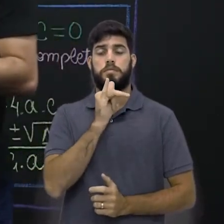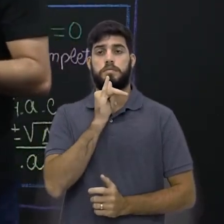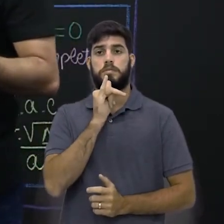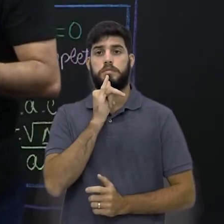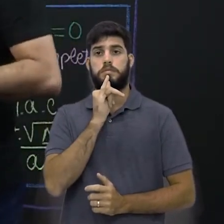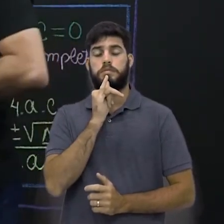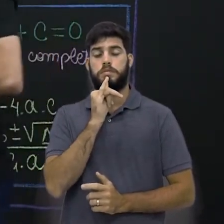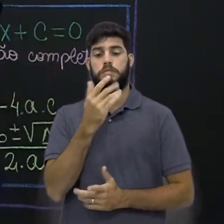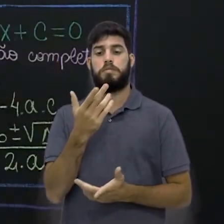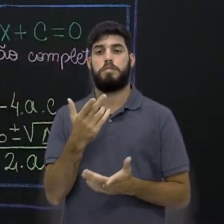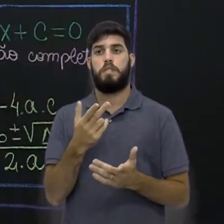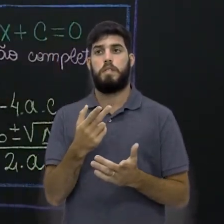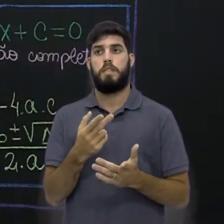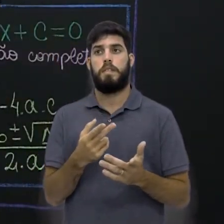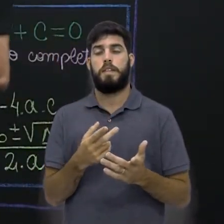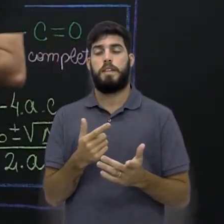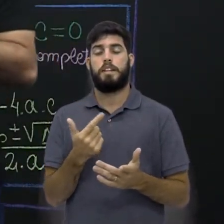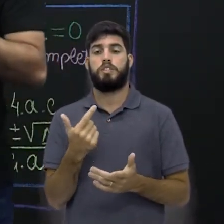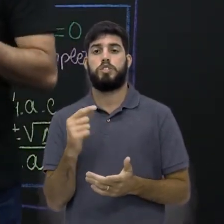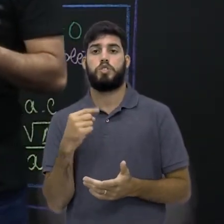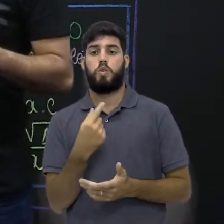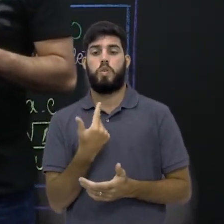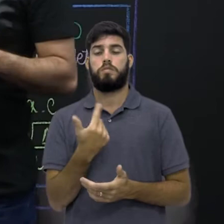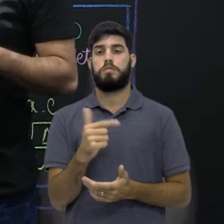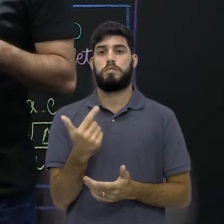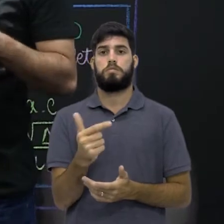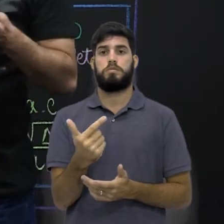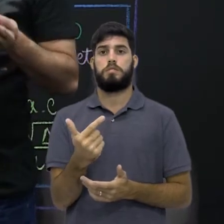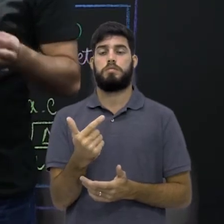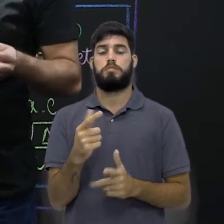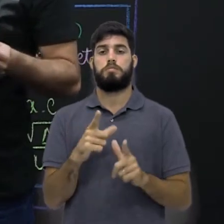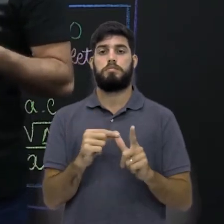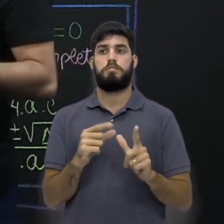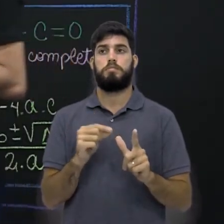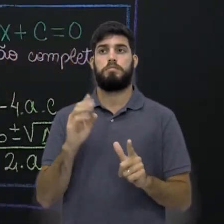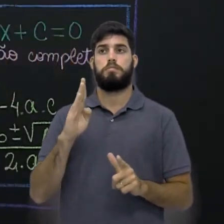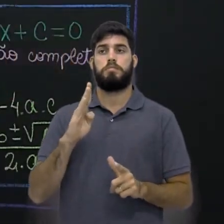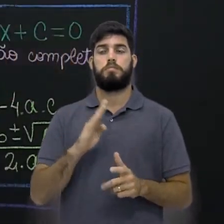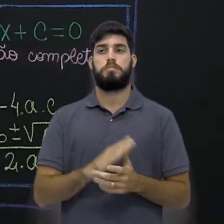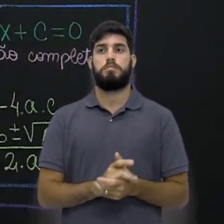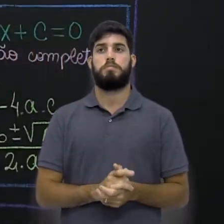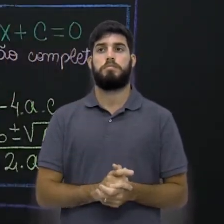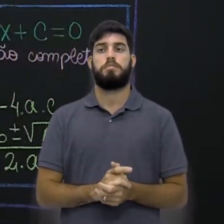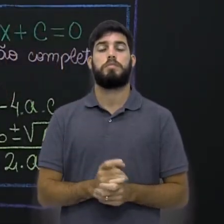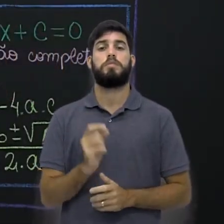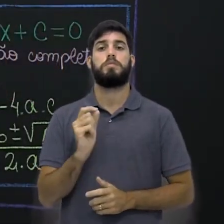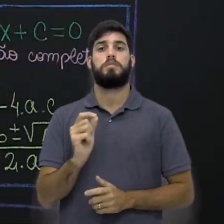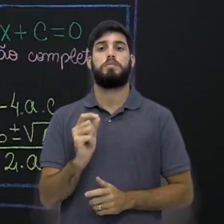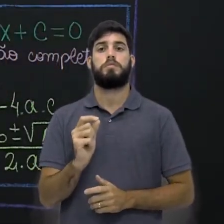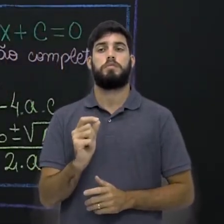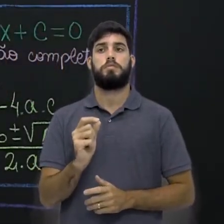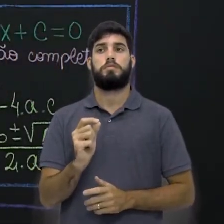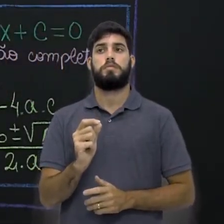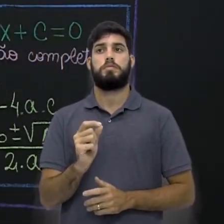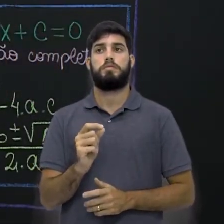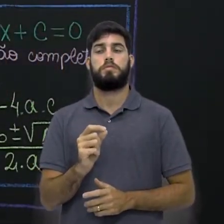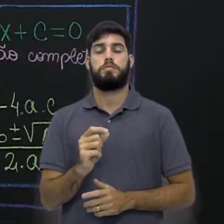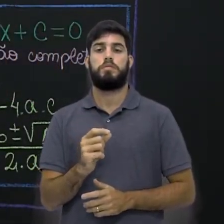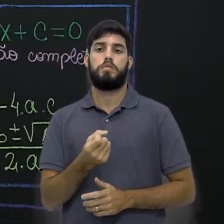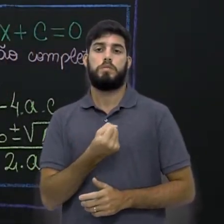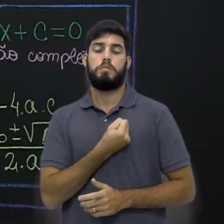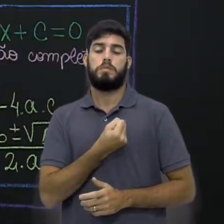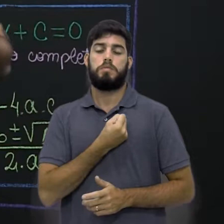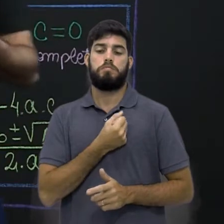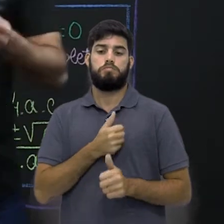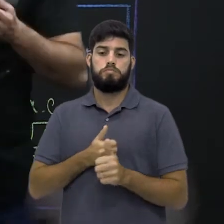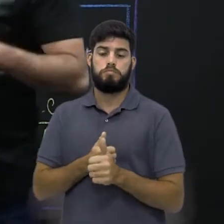grau incompleta, onde nós não temos a letra b, o coeficiente em b, que no caso é o valor que acompanha o